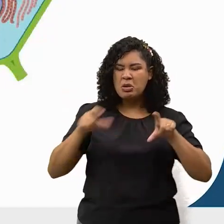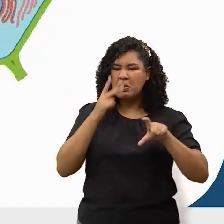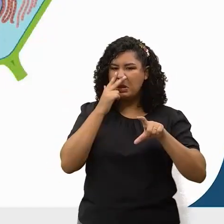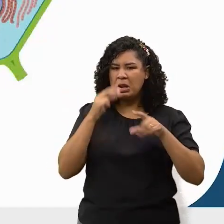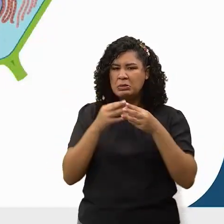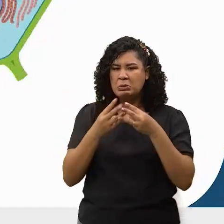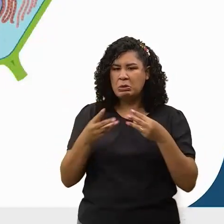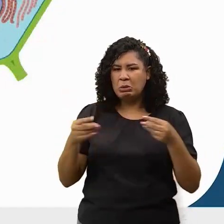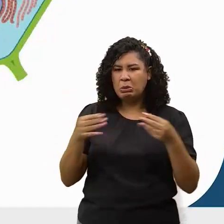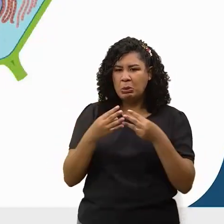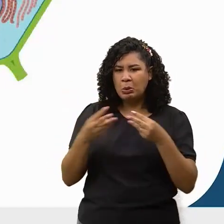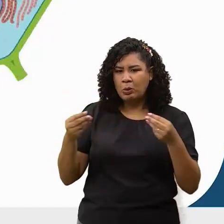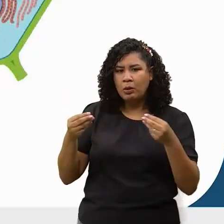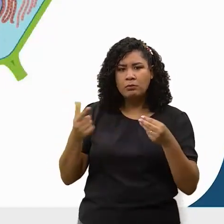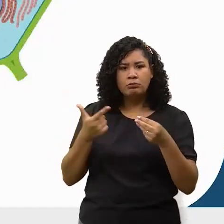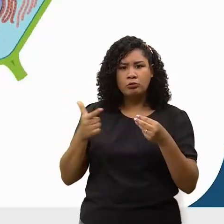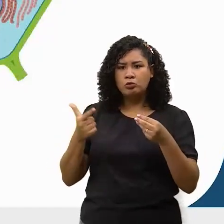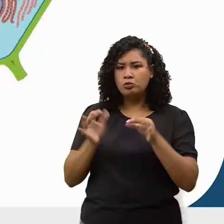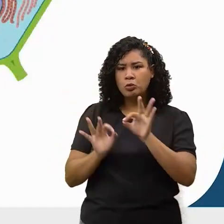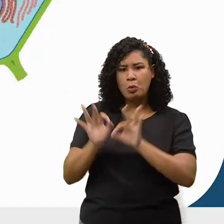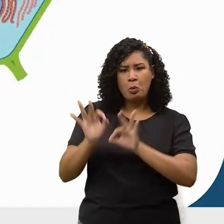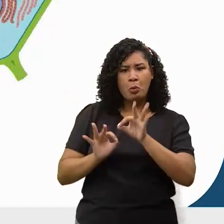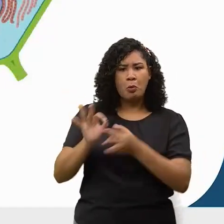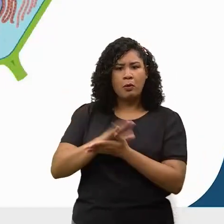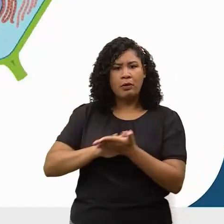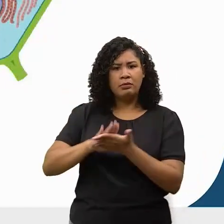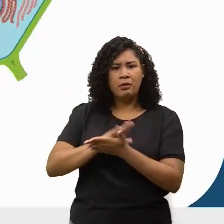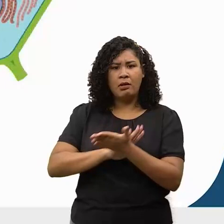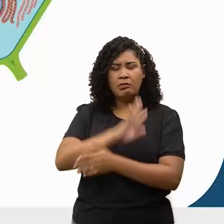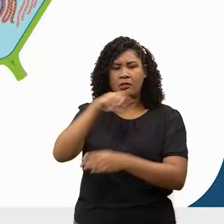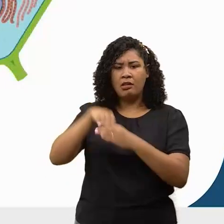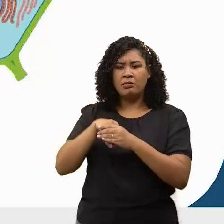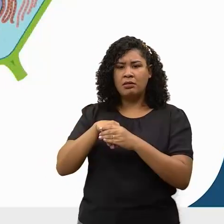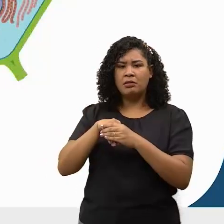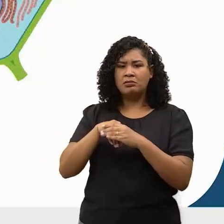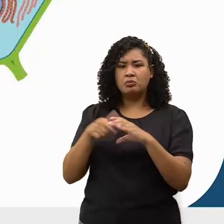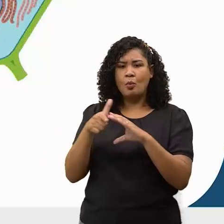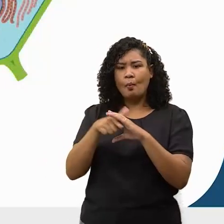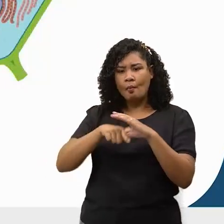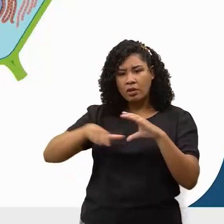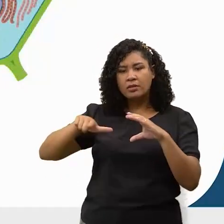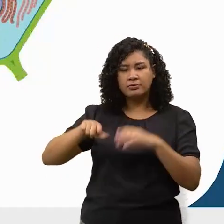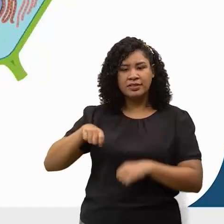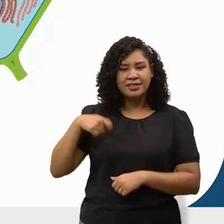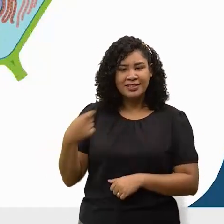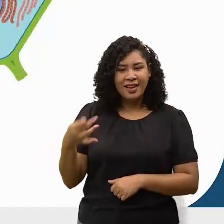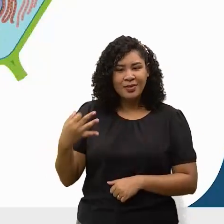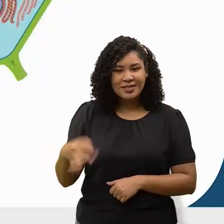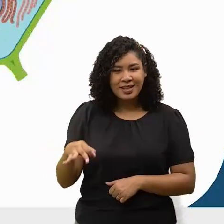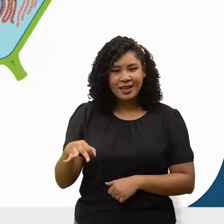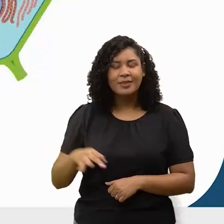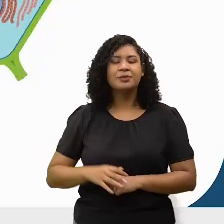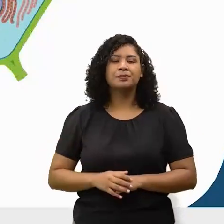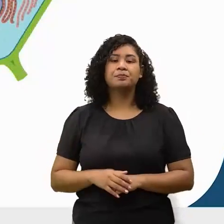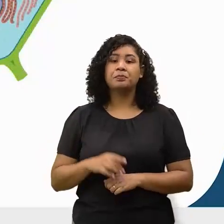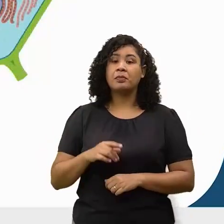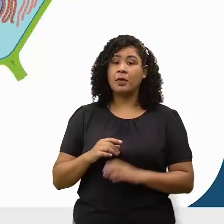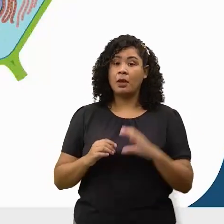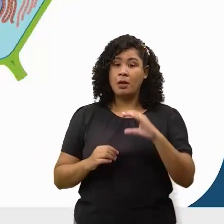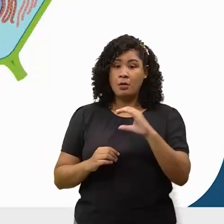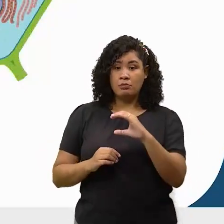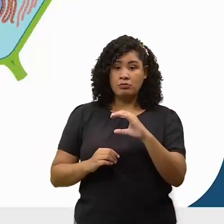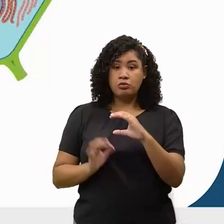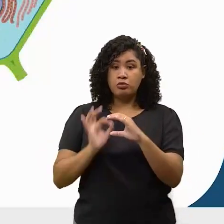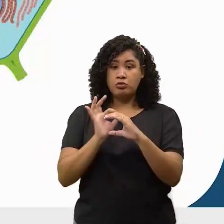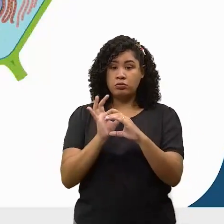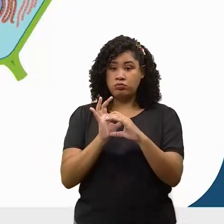no citoplasma, ele não está envolto por uma membrana. Nas células eucarióticas ele fica envolvido